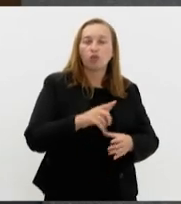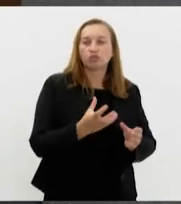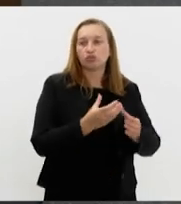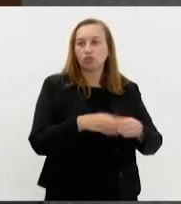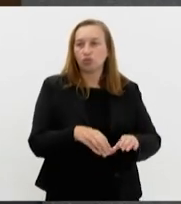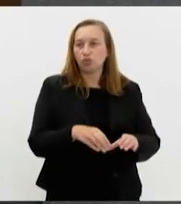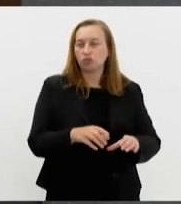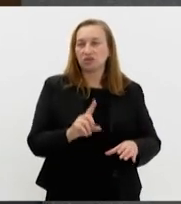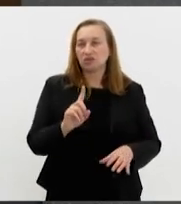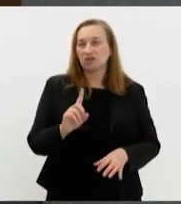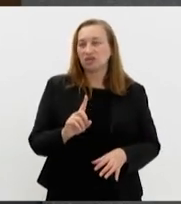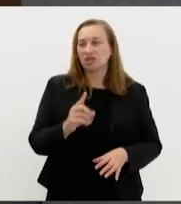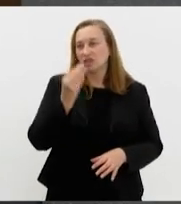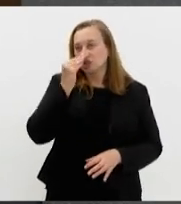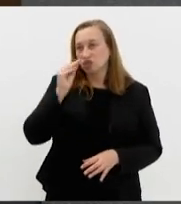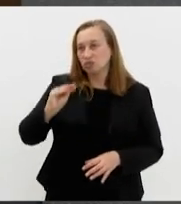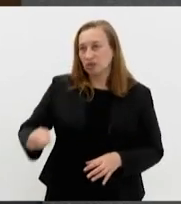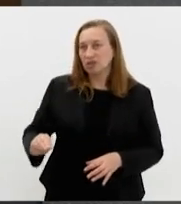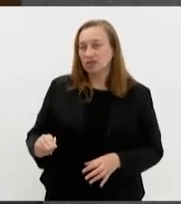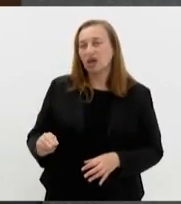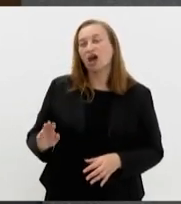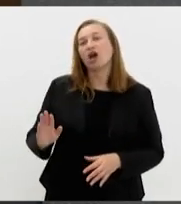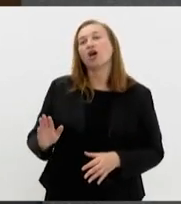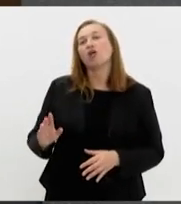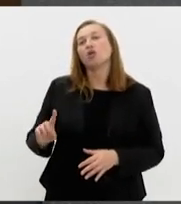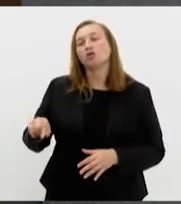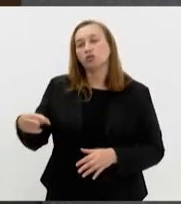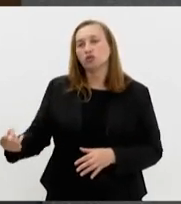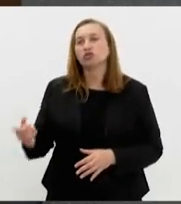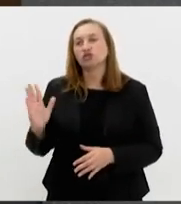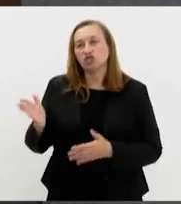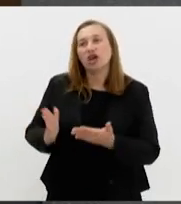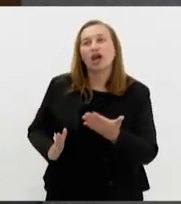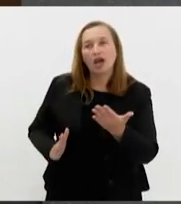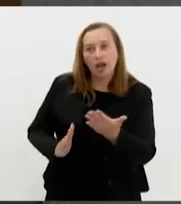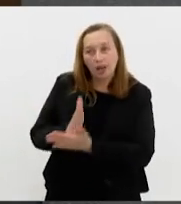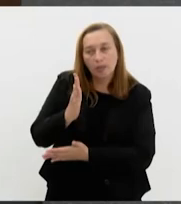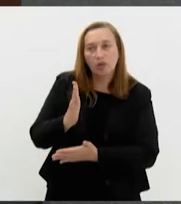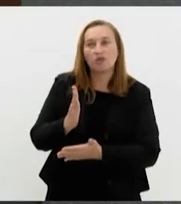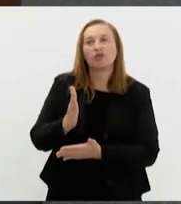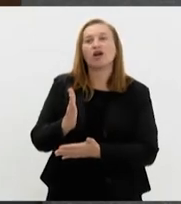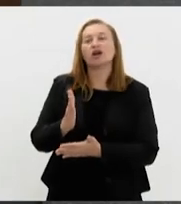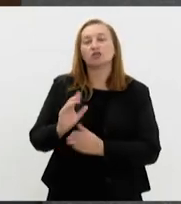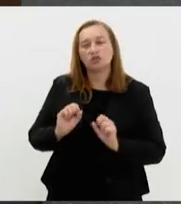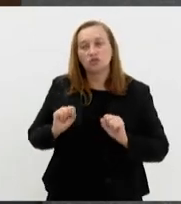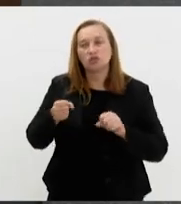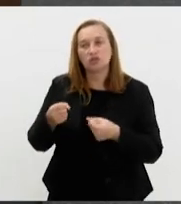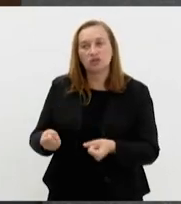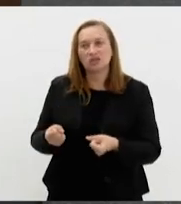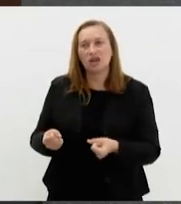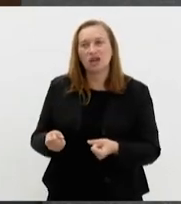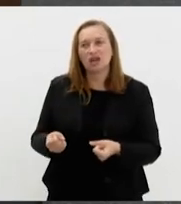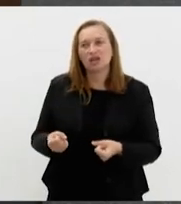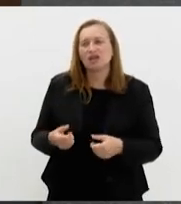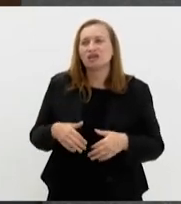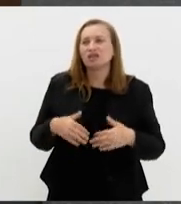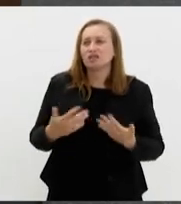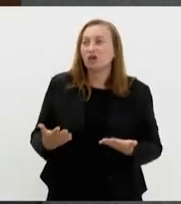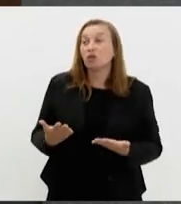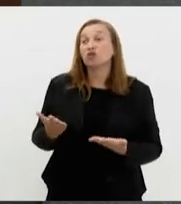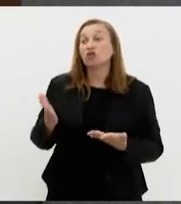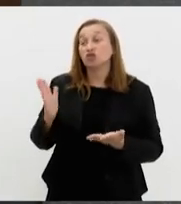que se sacrificaram, mostraram competência, foram aprovados no concurso, quer dizer, uma mão de obra que está